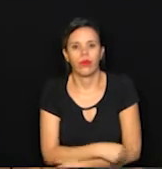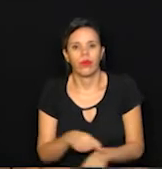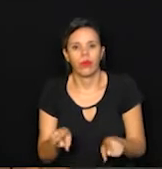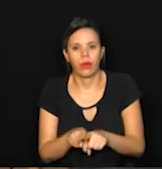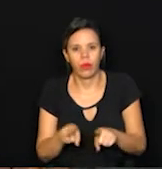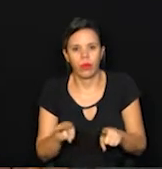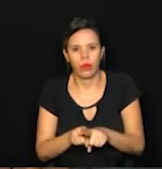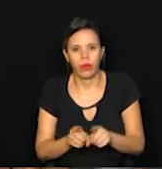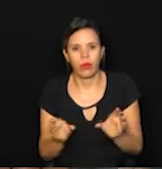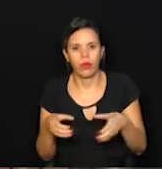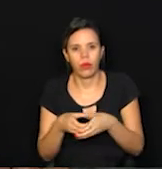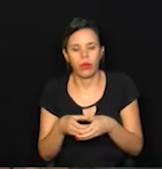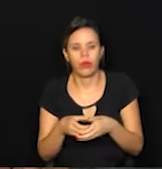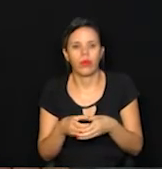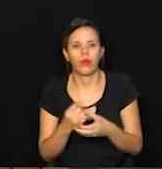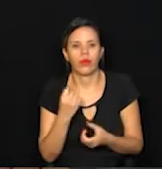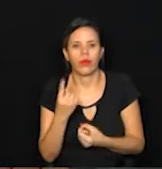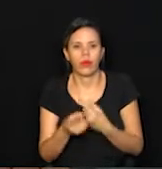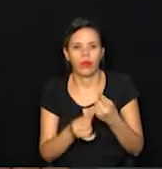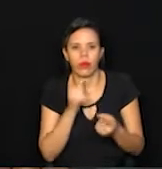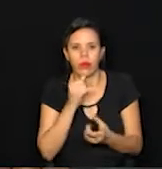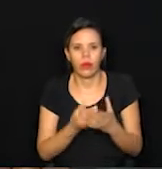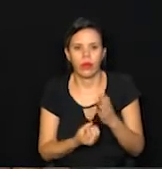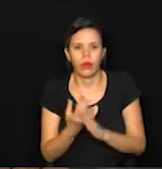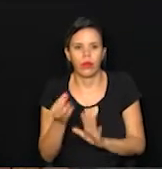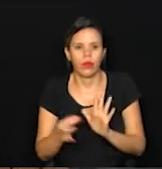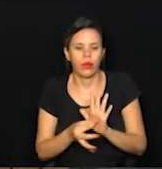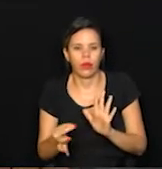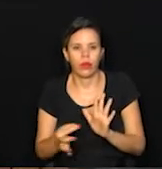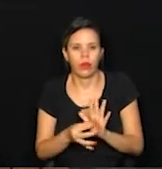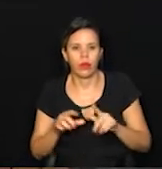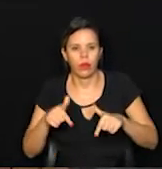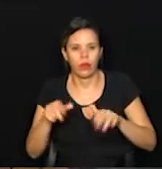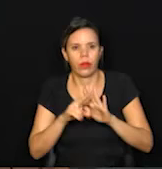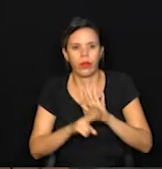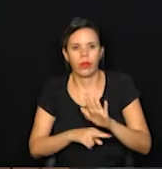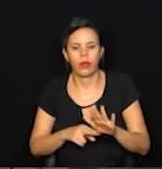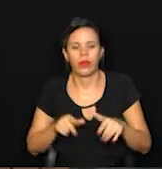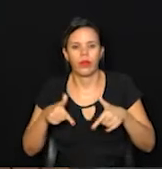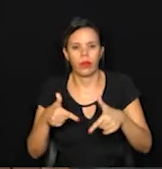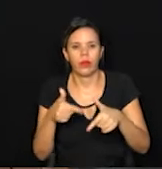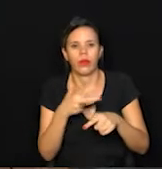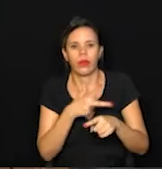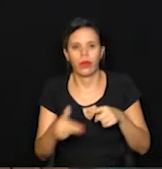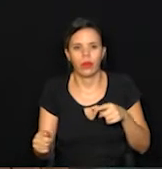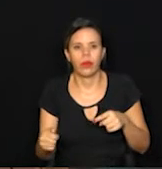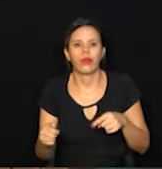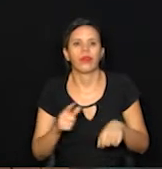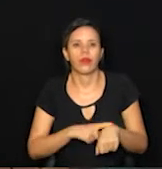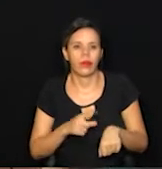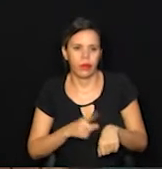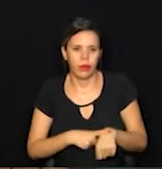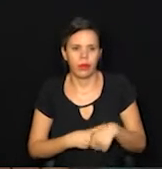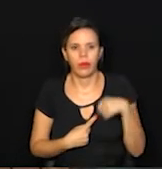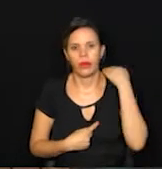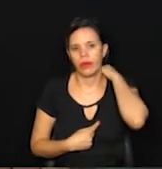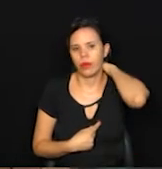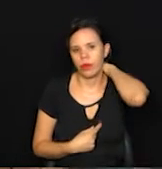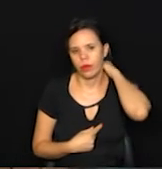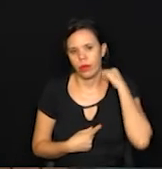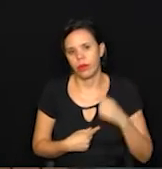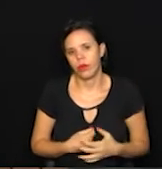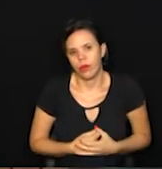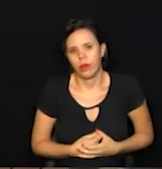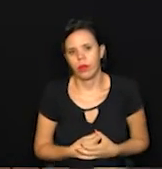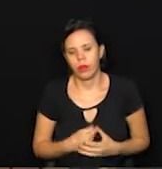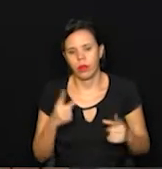também a comissão eventualmente sugerir medidas aí para enfrentamento desse momento, para a